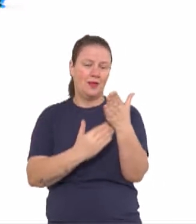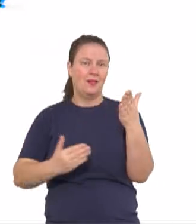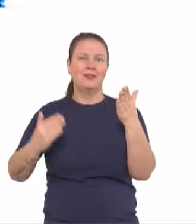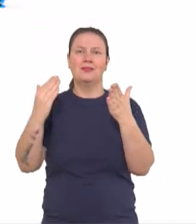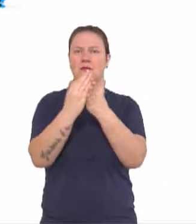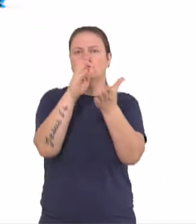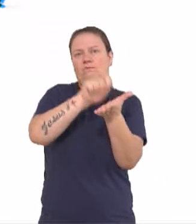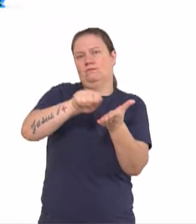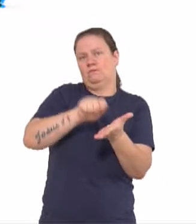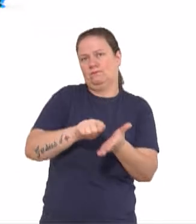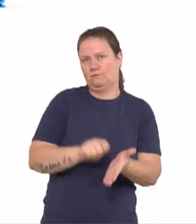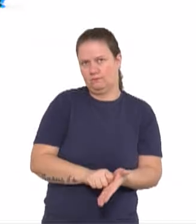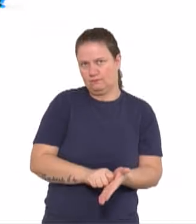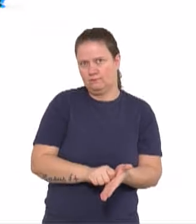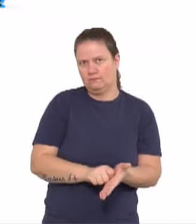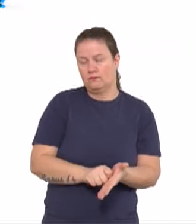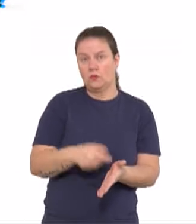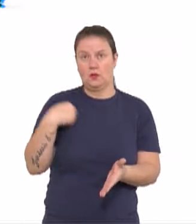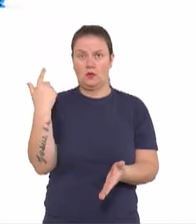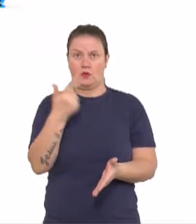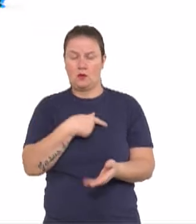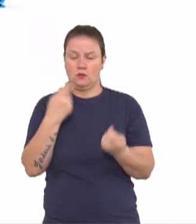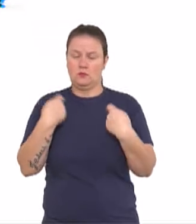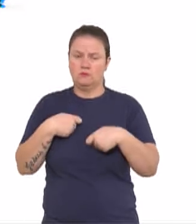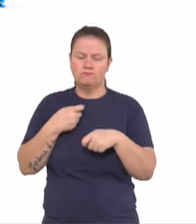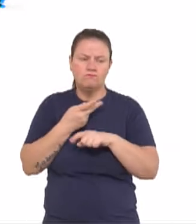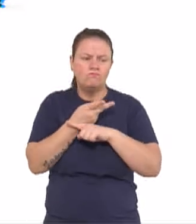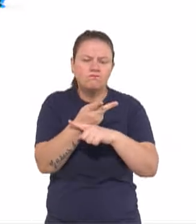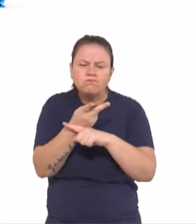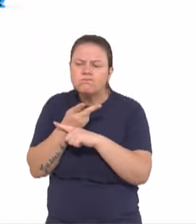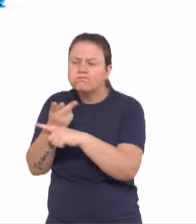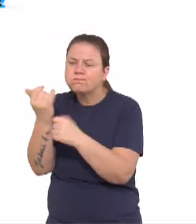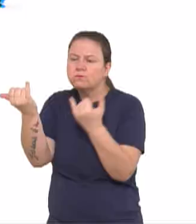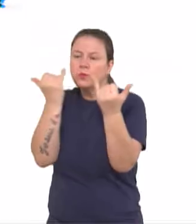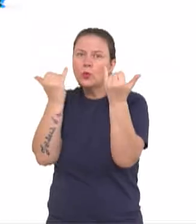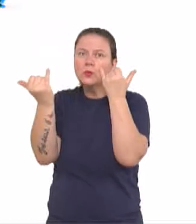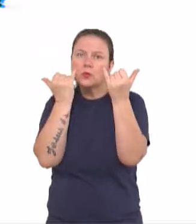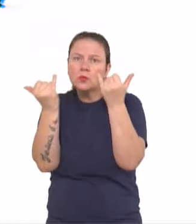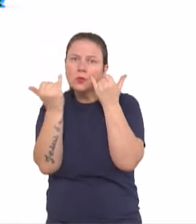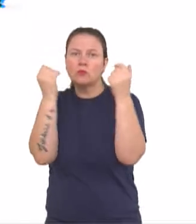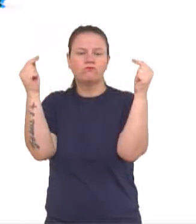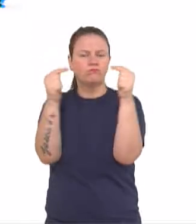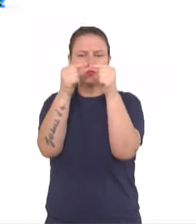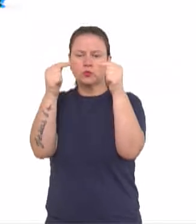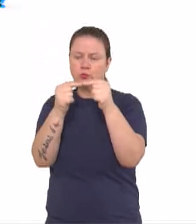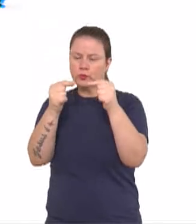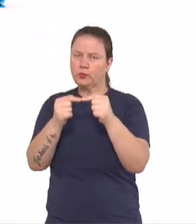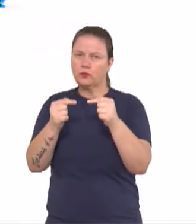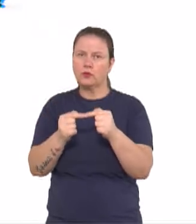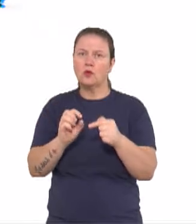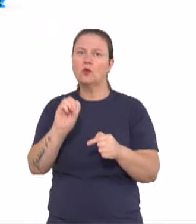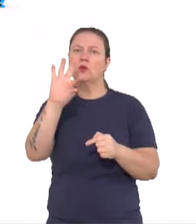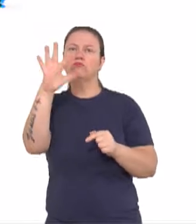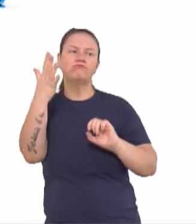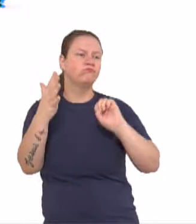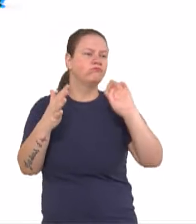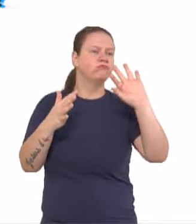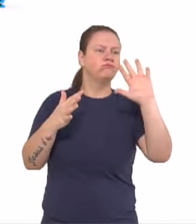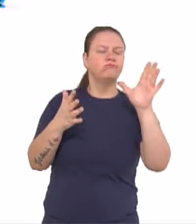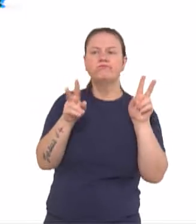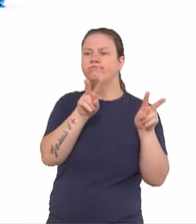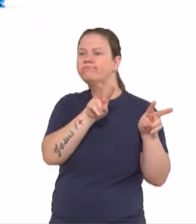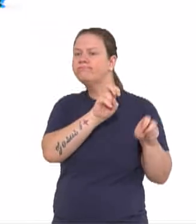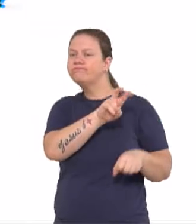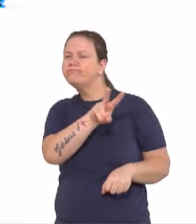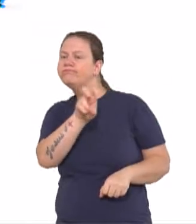Então, lembrem-se, a gente tem que estar sempre buscando informações a respeito das coisas que estão acontecendo ao nosso redor. Né? Não